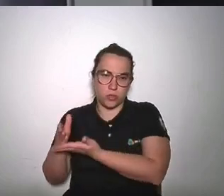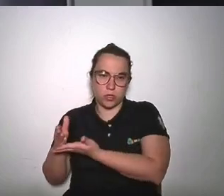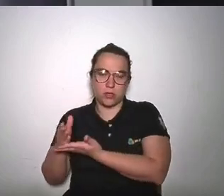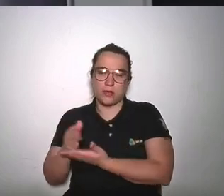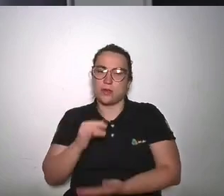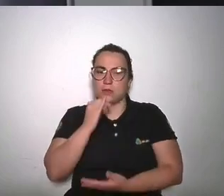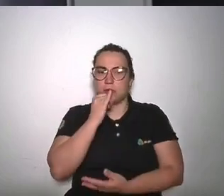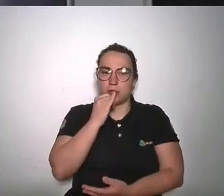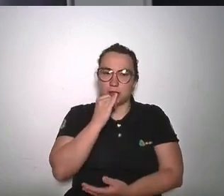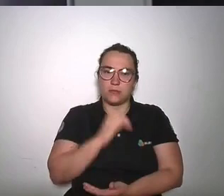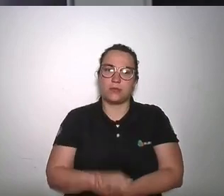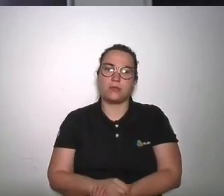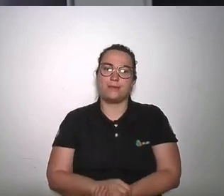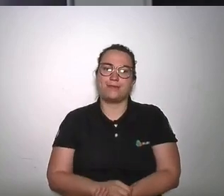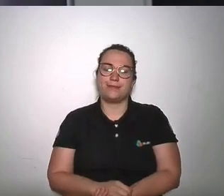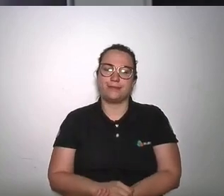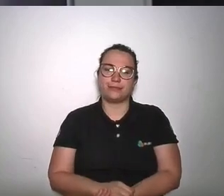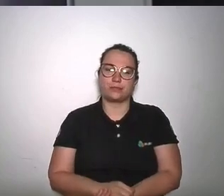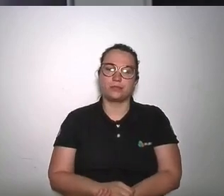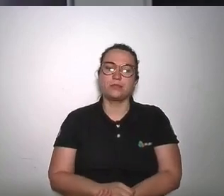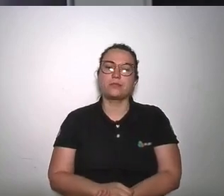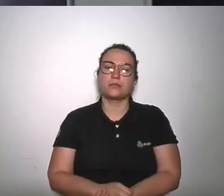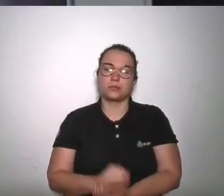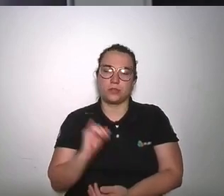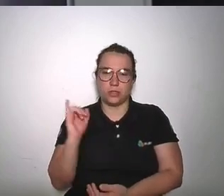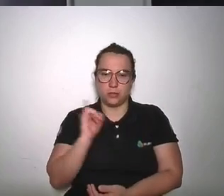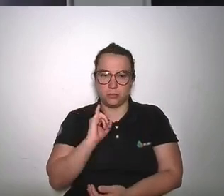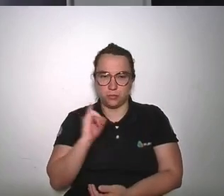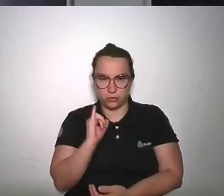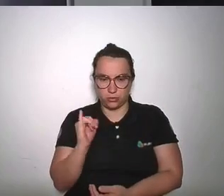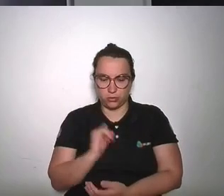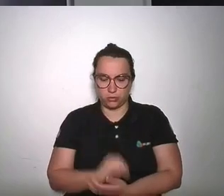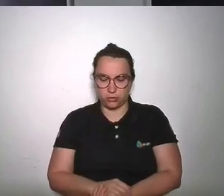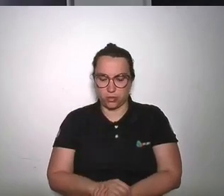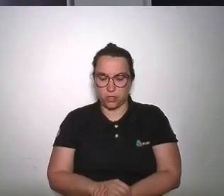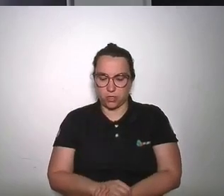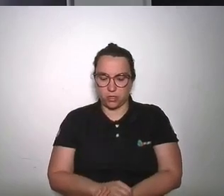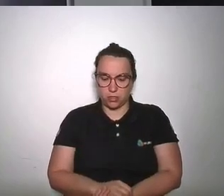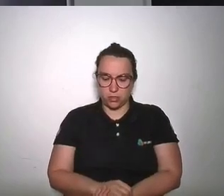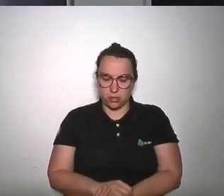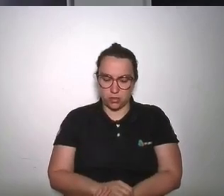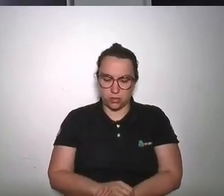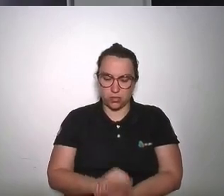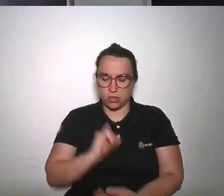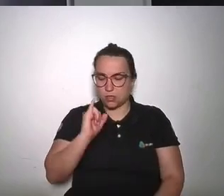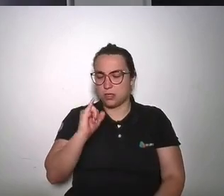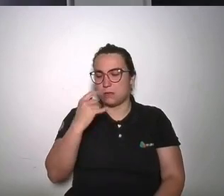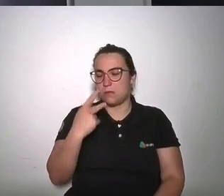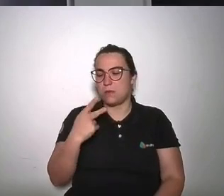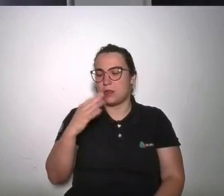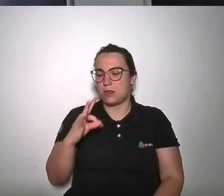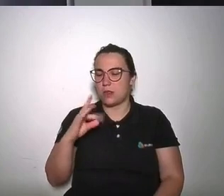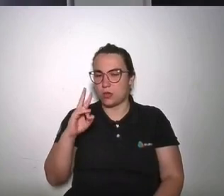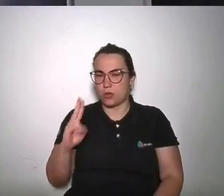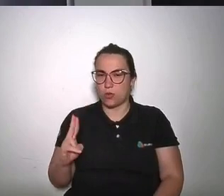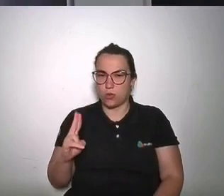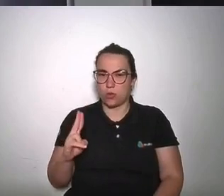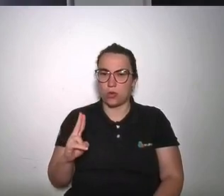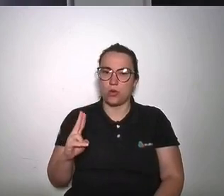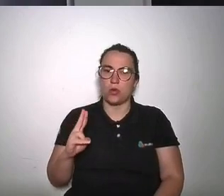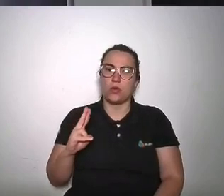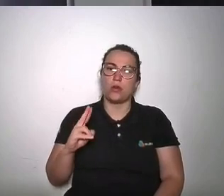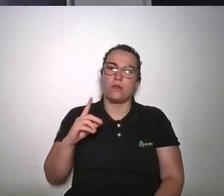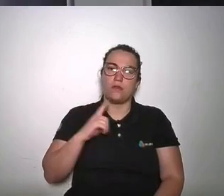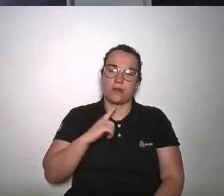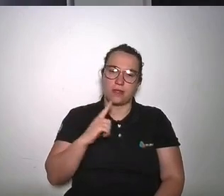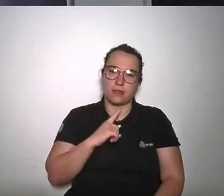lá em cima, impostos e contribuições. Ali vai entrar o IPTU, vai entrar imposto de renda, vai